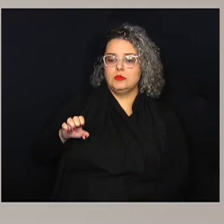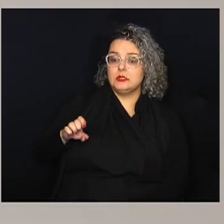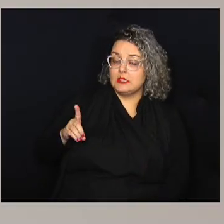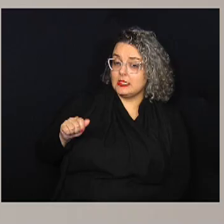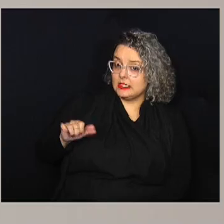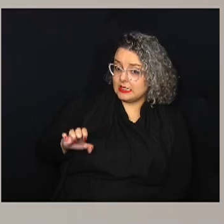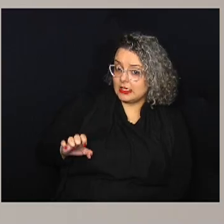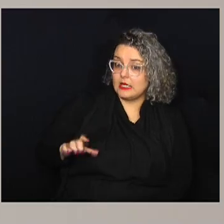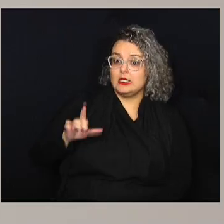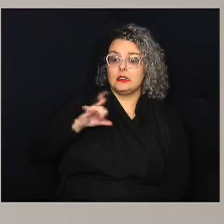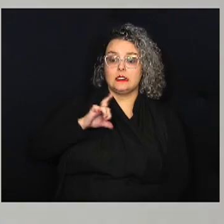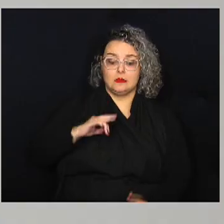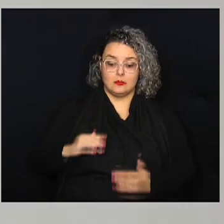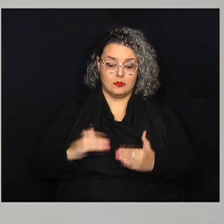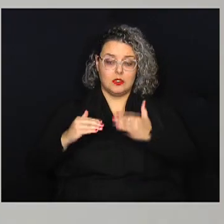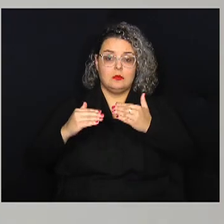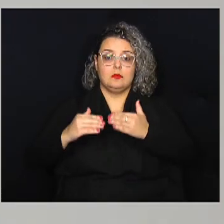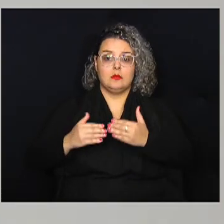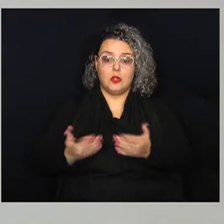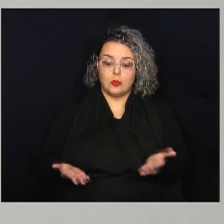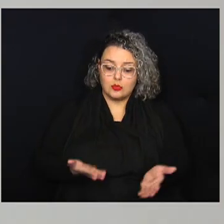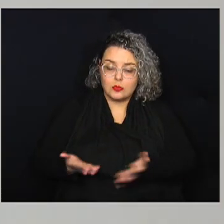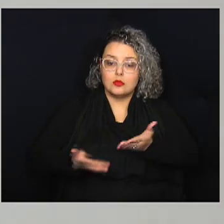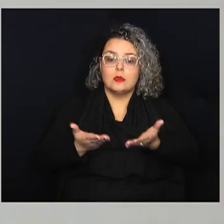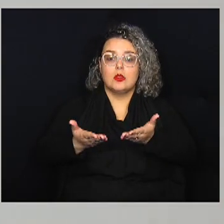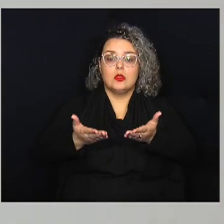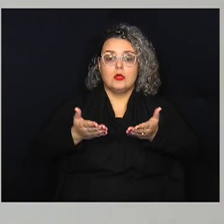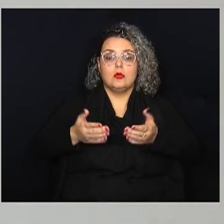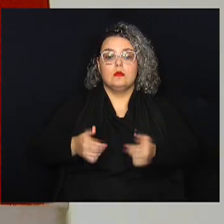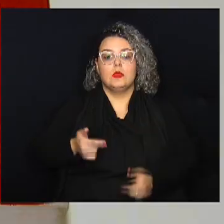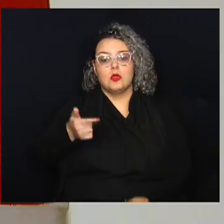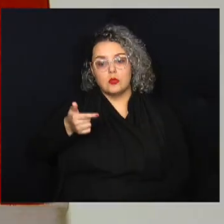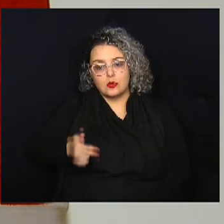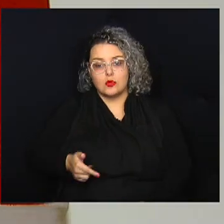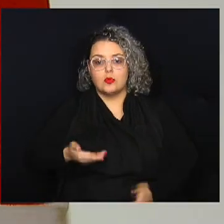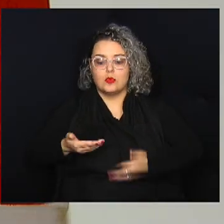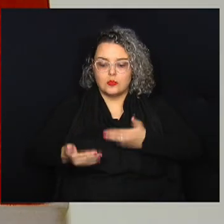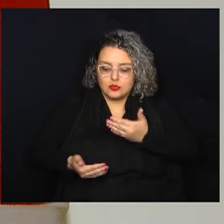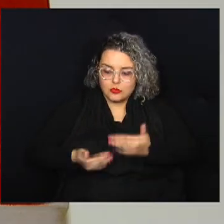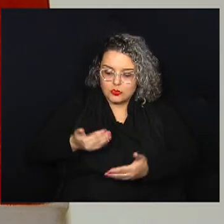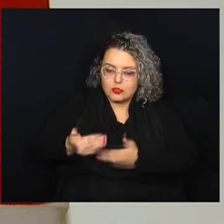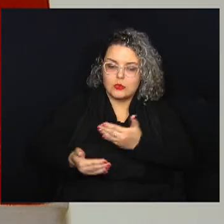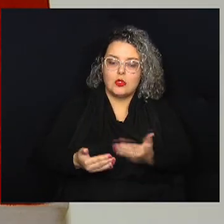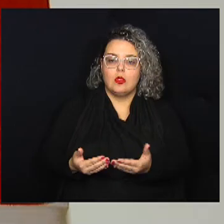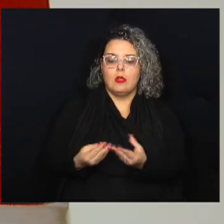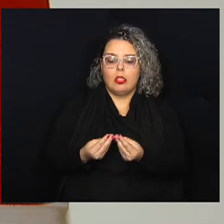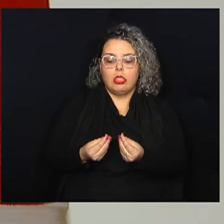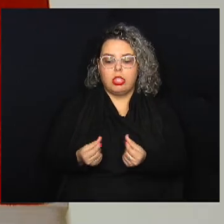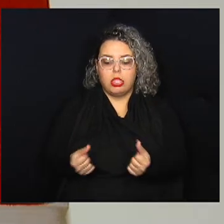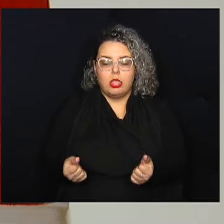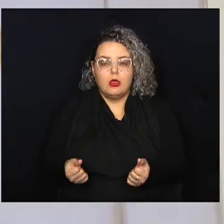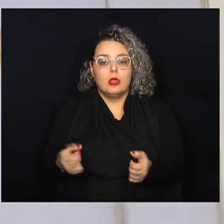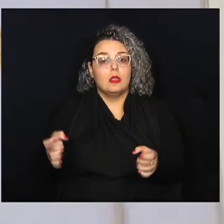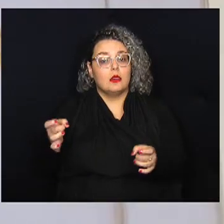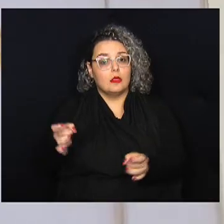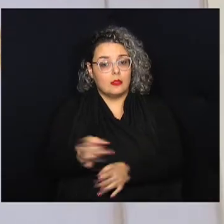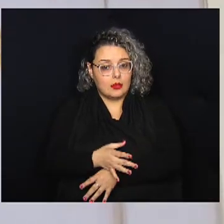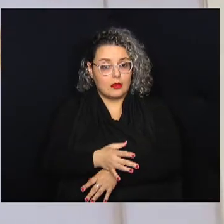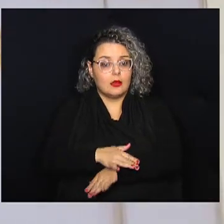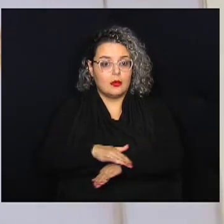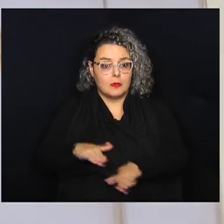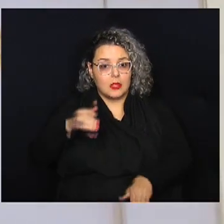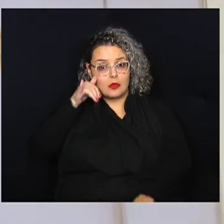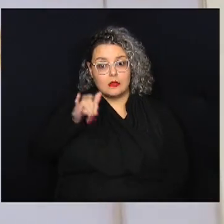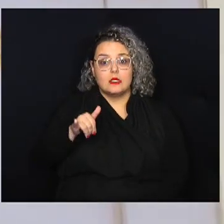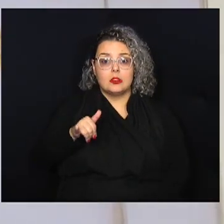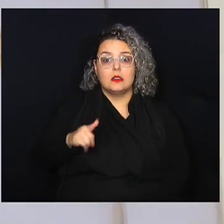função promover e assegurar medidas que visem a estabilização do processo de degradação dos documentos, prolongando o tempo de